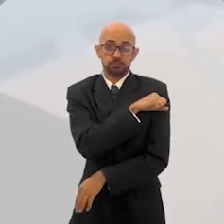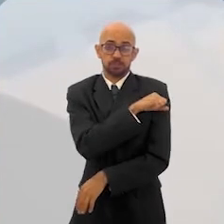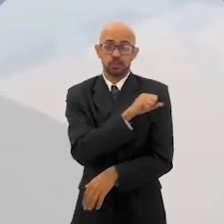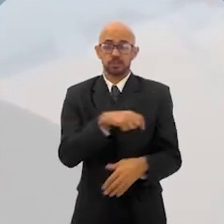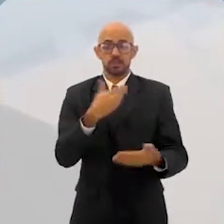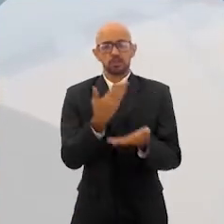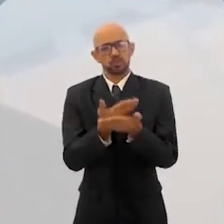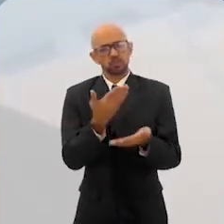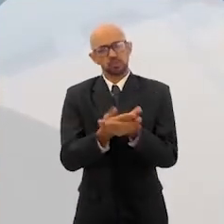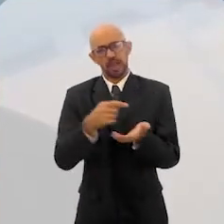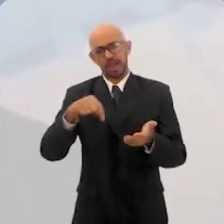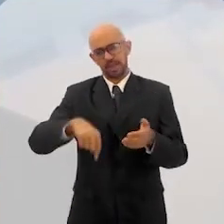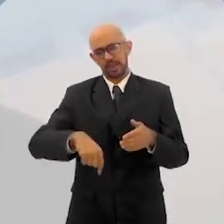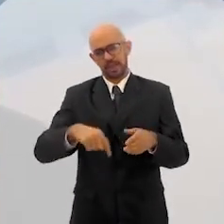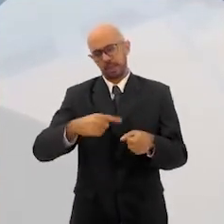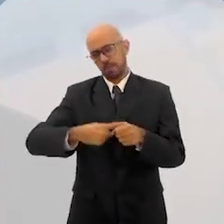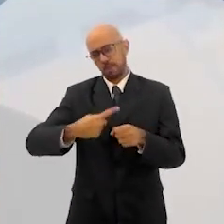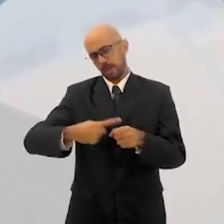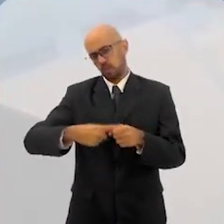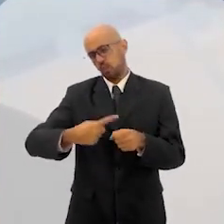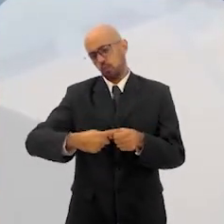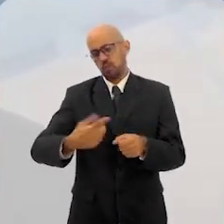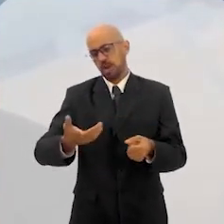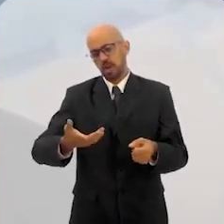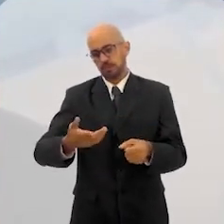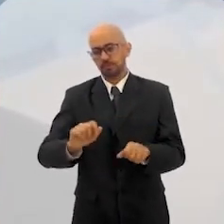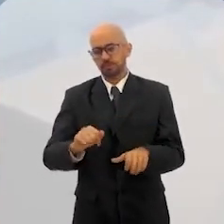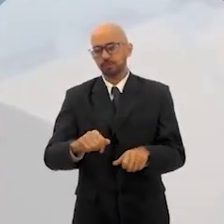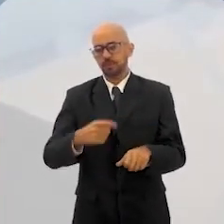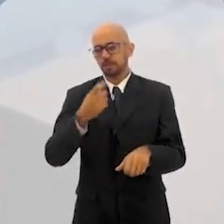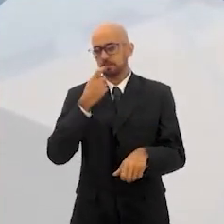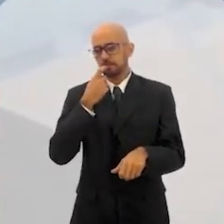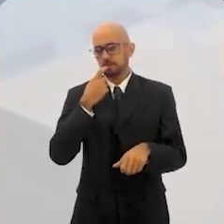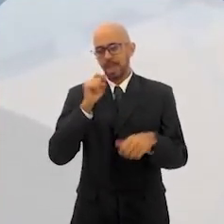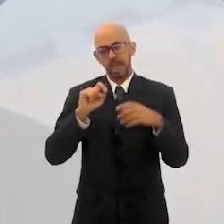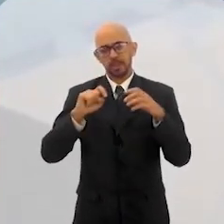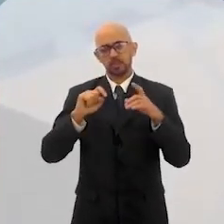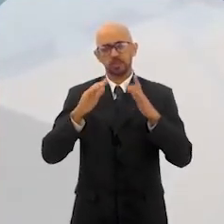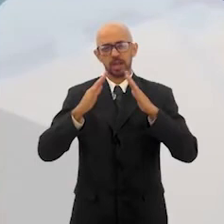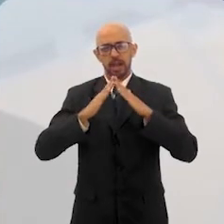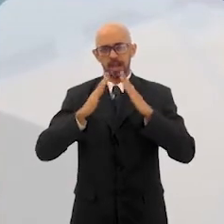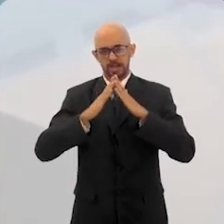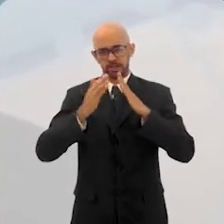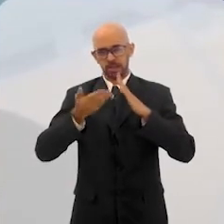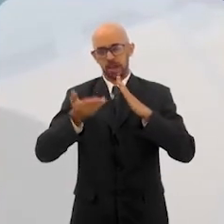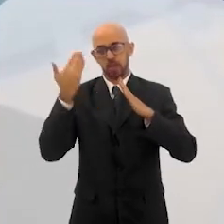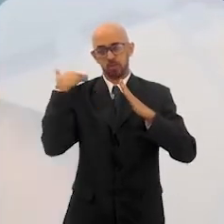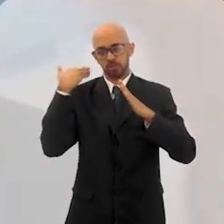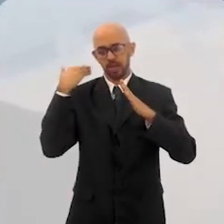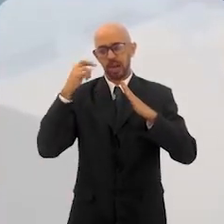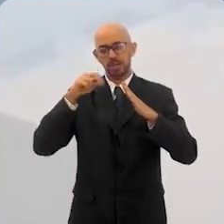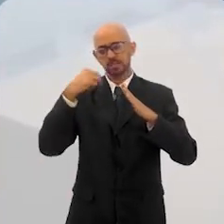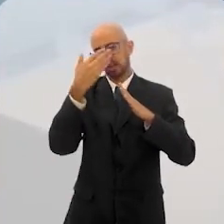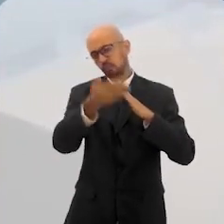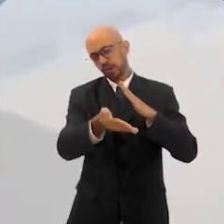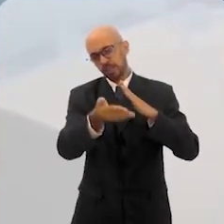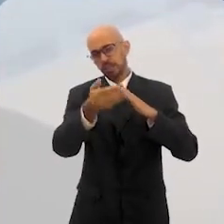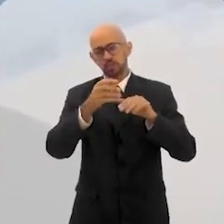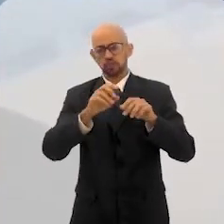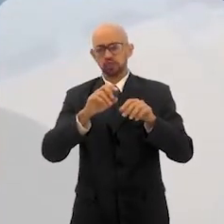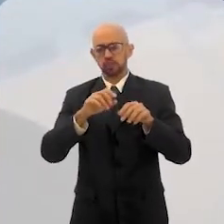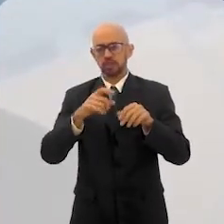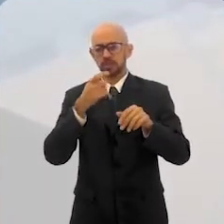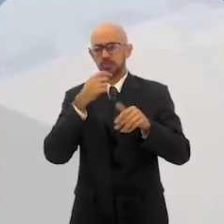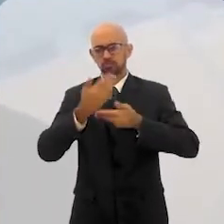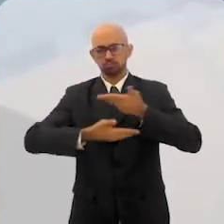escola de bairro, né? Então, assim, era muito mais próxima, todo mundo morava ali próximo, na rua de trás, na rua da frente, né?